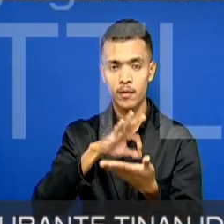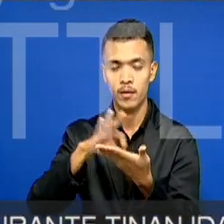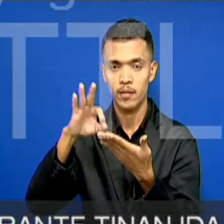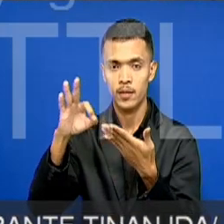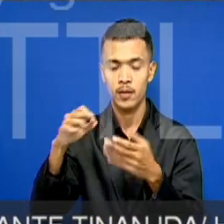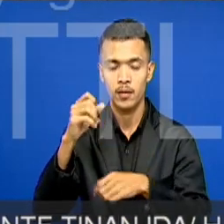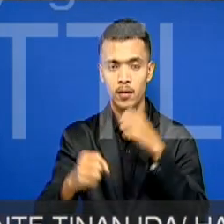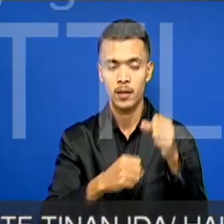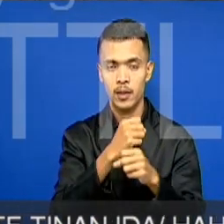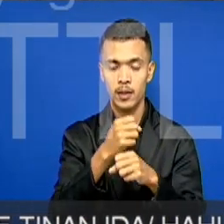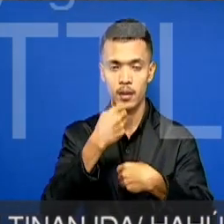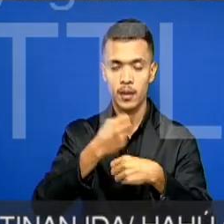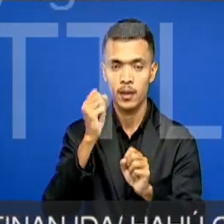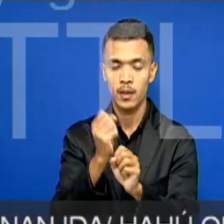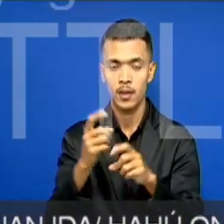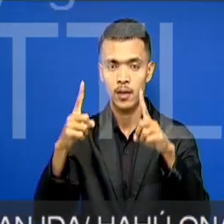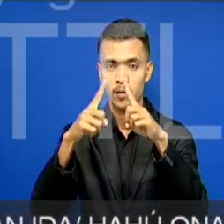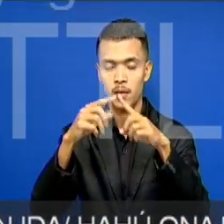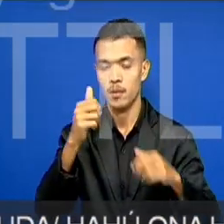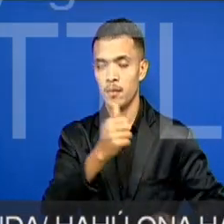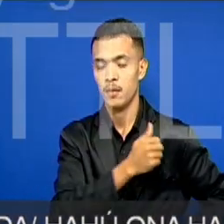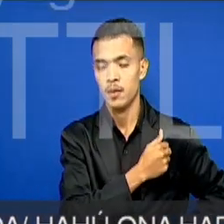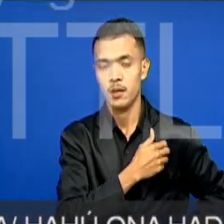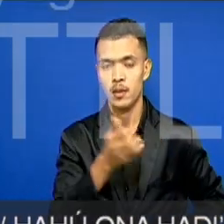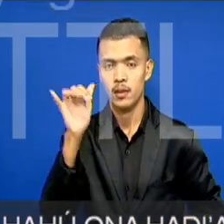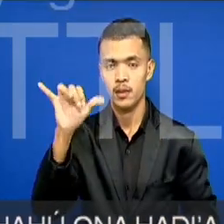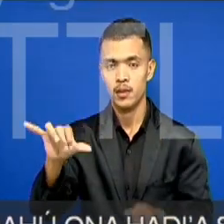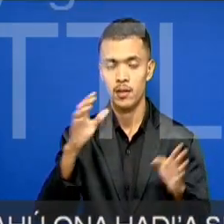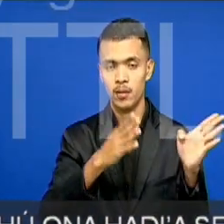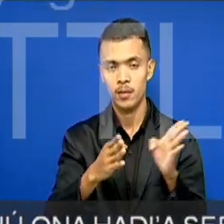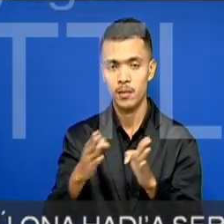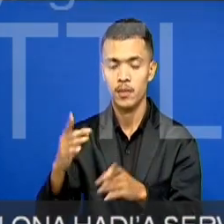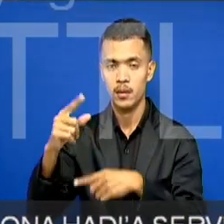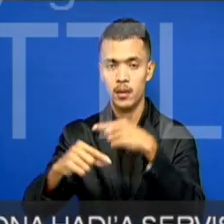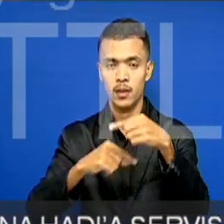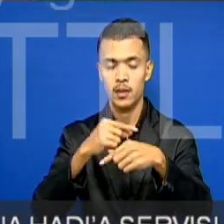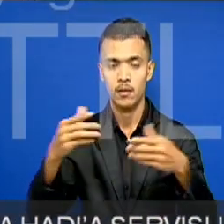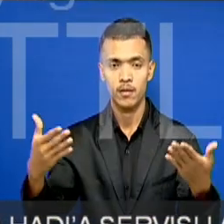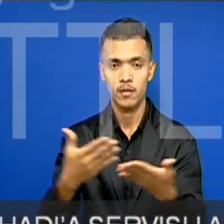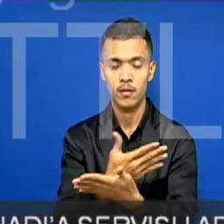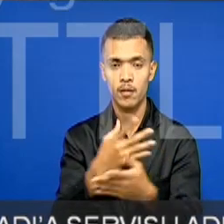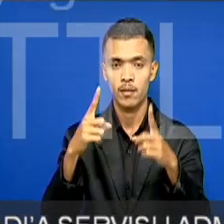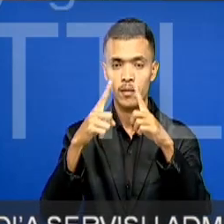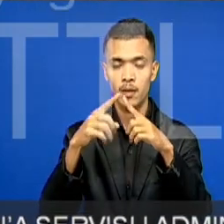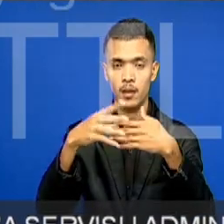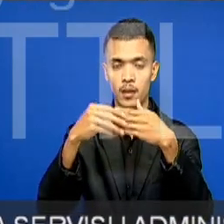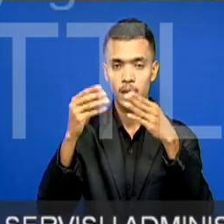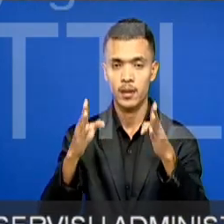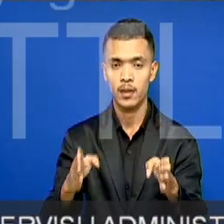capitão Kadatinan Halaoba Oficiais Militar Sira, onde prepara geração fomba futuro liderança FFDTL